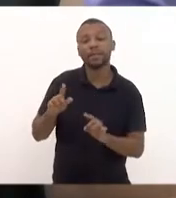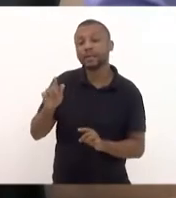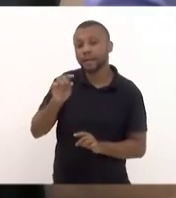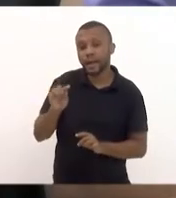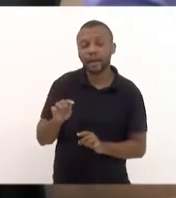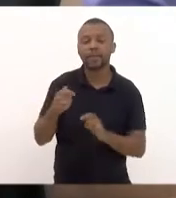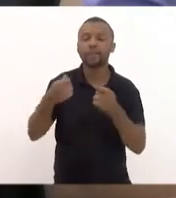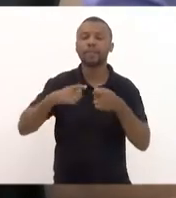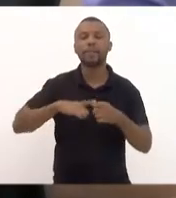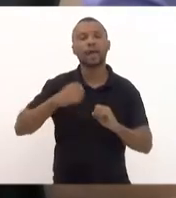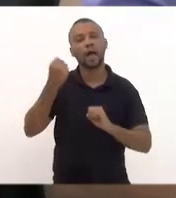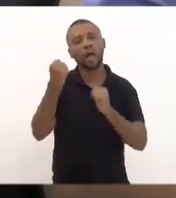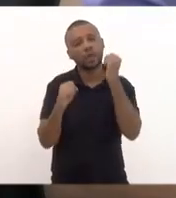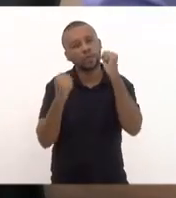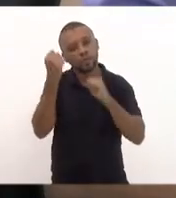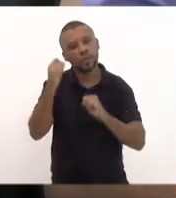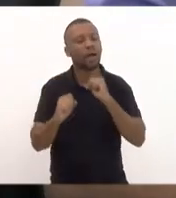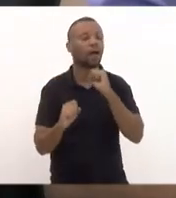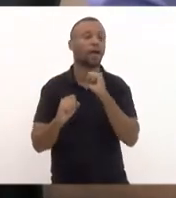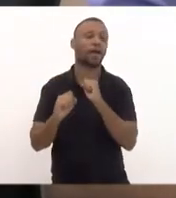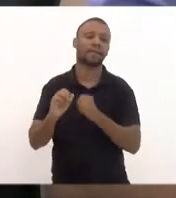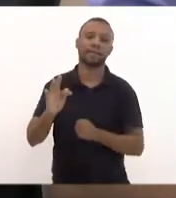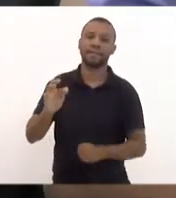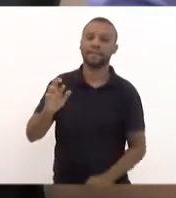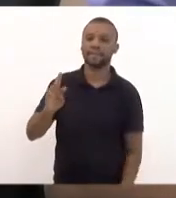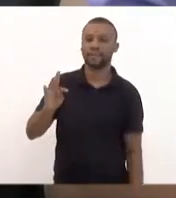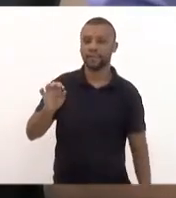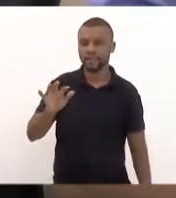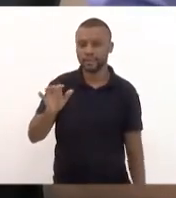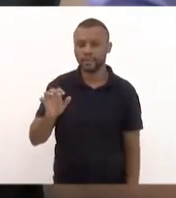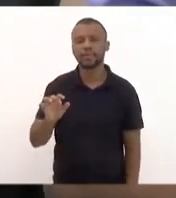o estado do Rio de Janeiro, tem indústria fertilizante, pode ir, estou terminando.